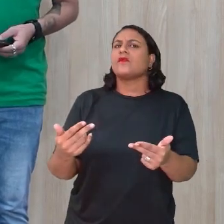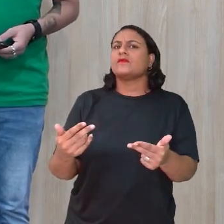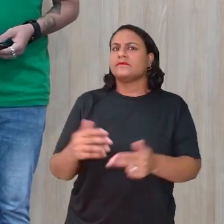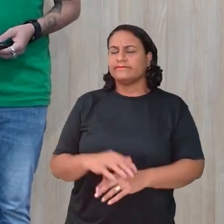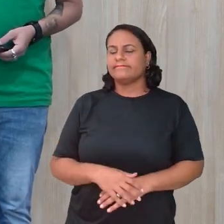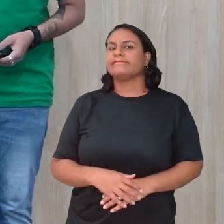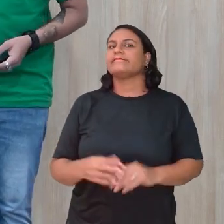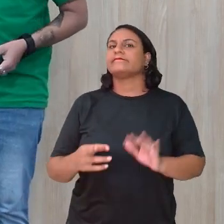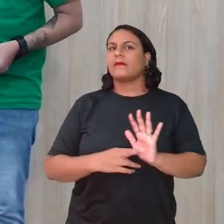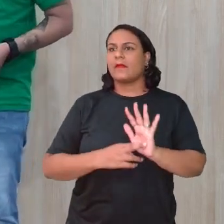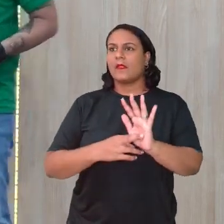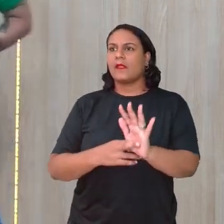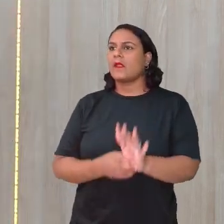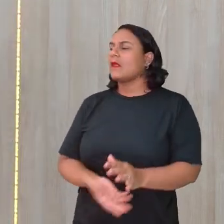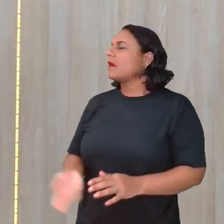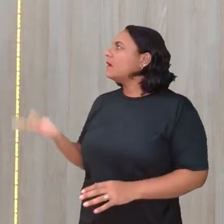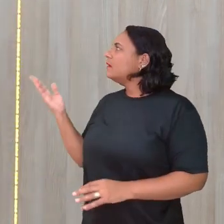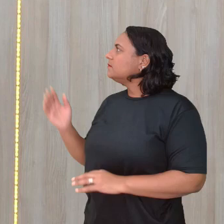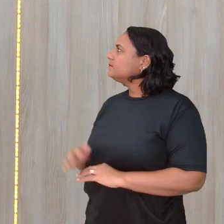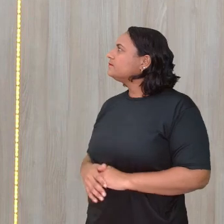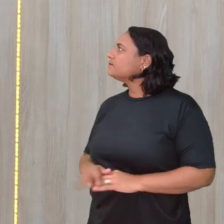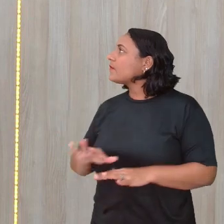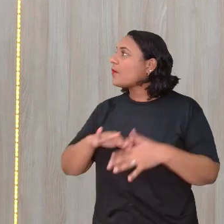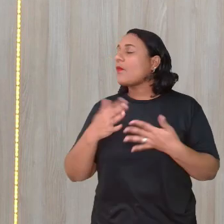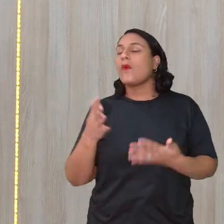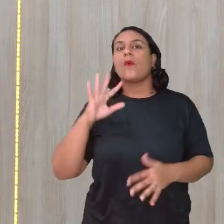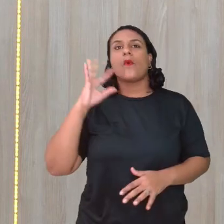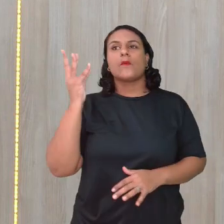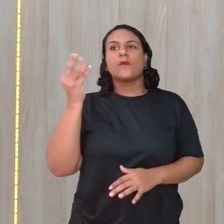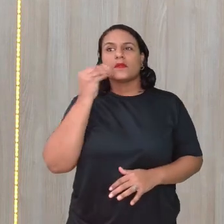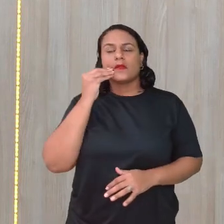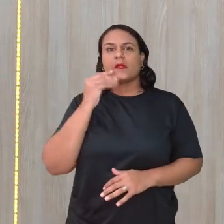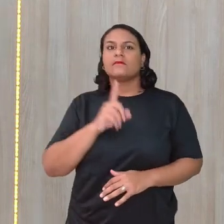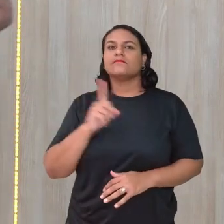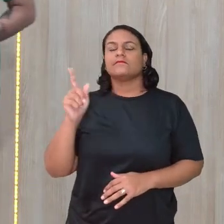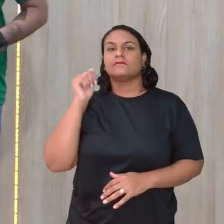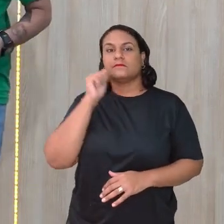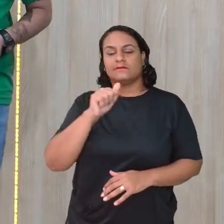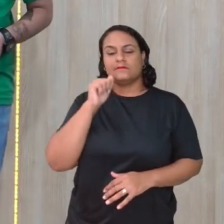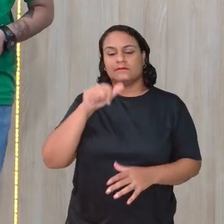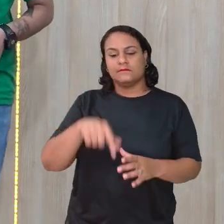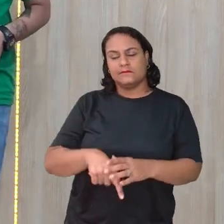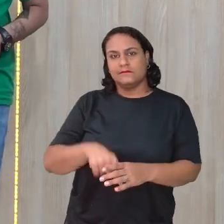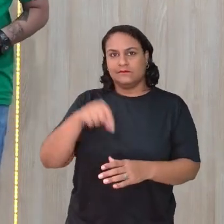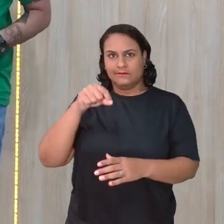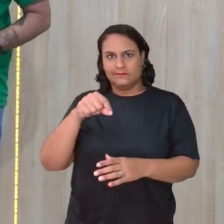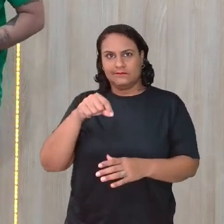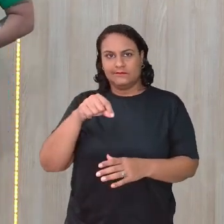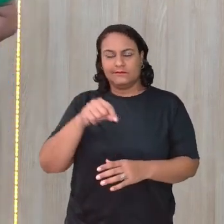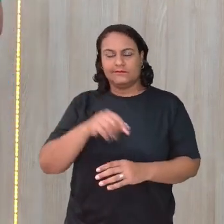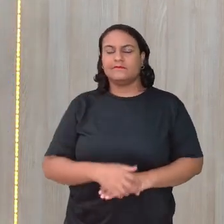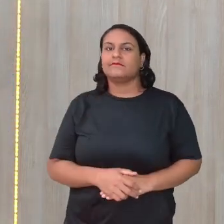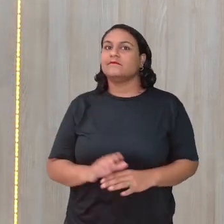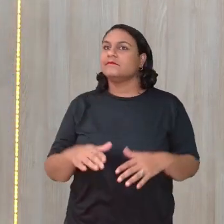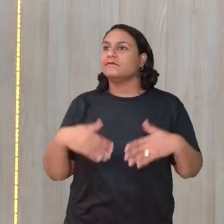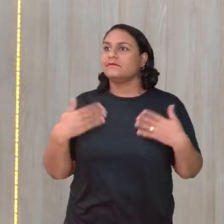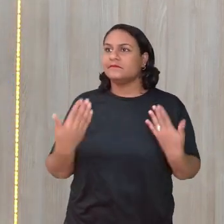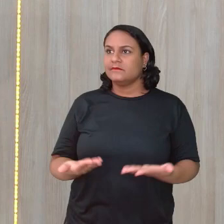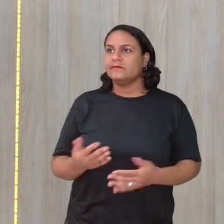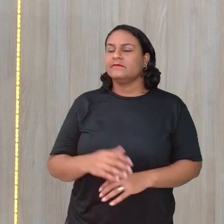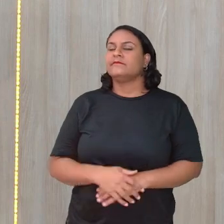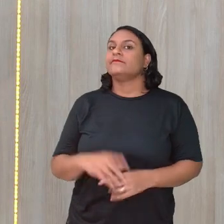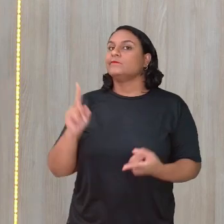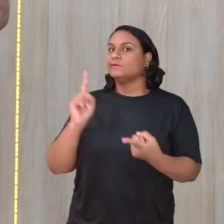representando, nesse caso, qual é a probabilidade de que essa garota seja a sorteada. Ou seja, o